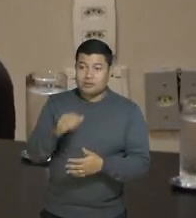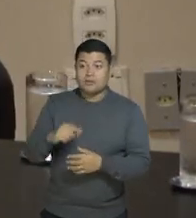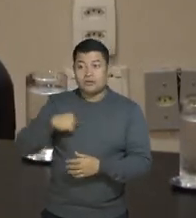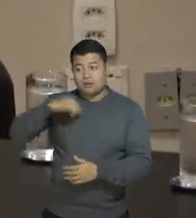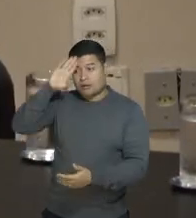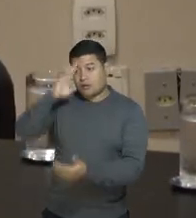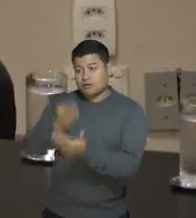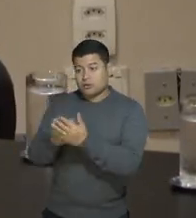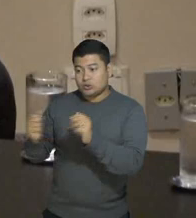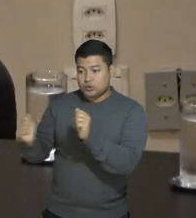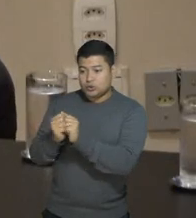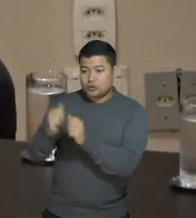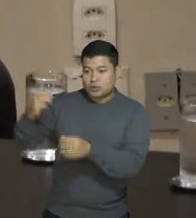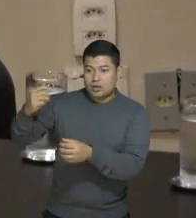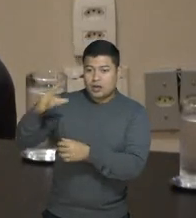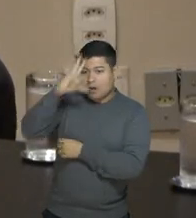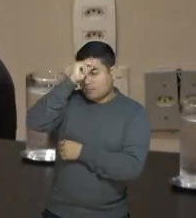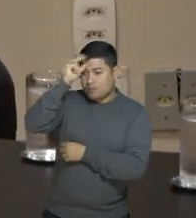Prefeitura